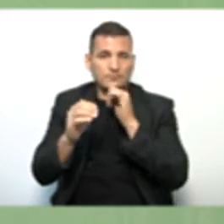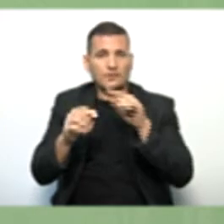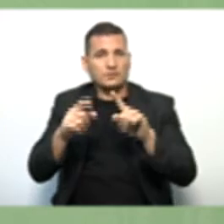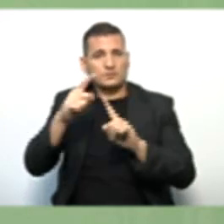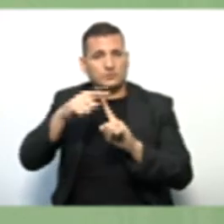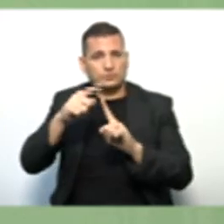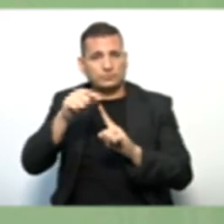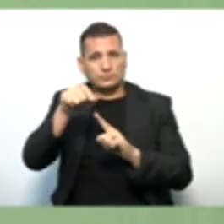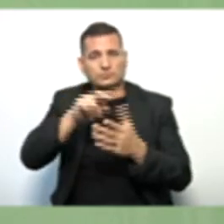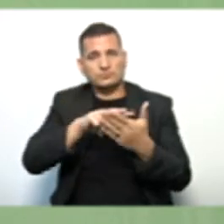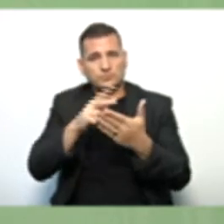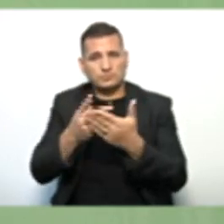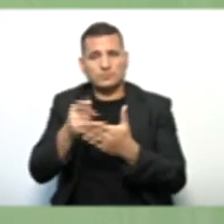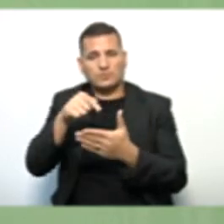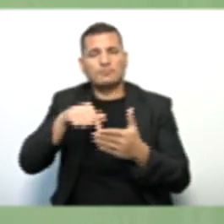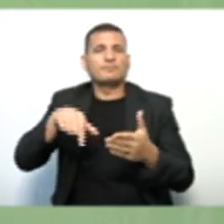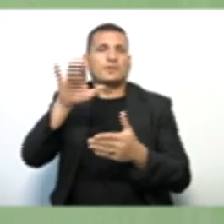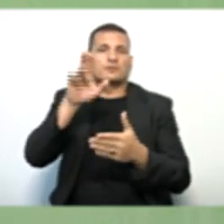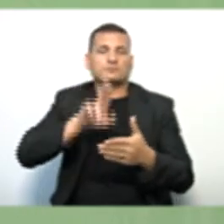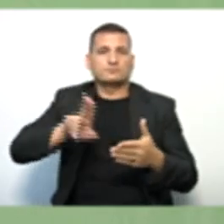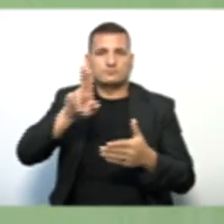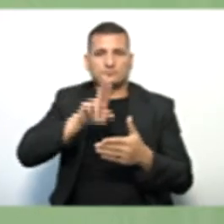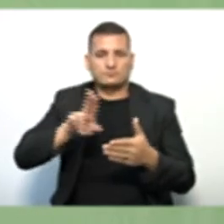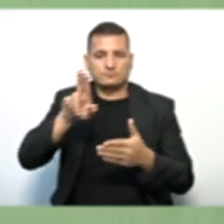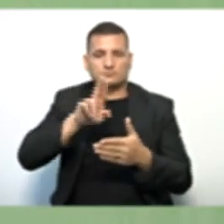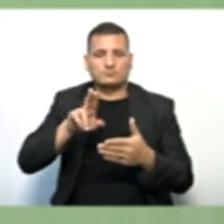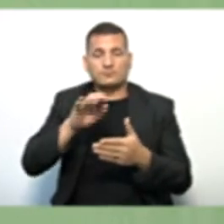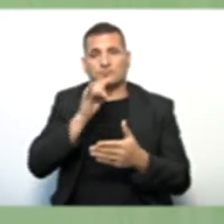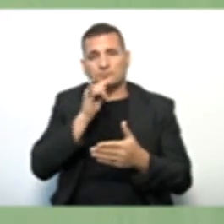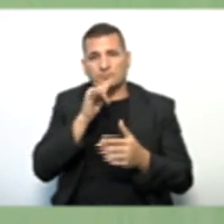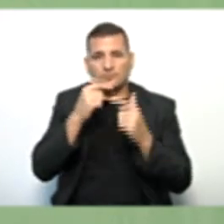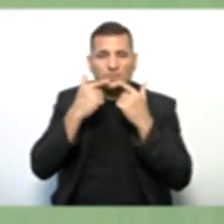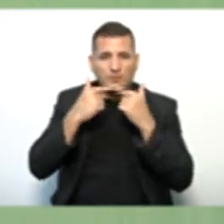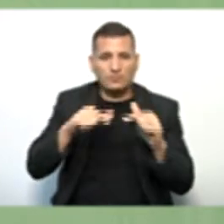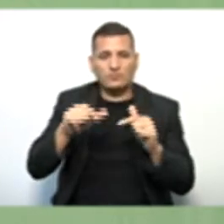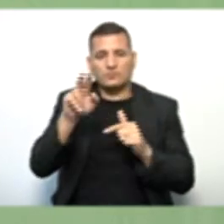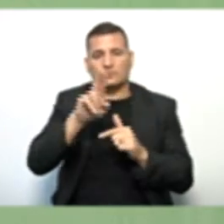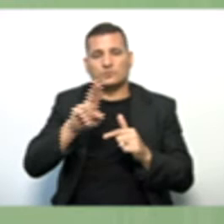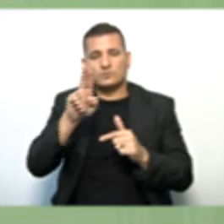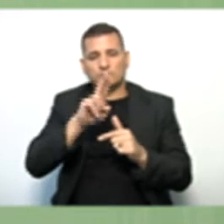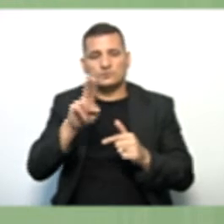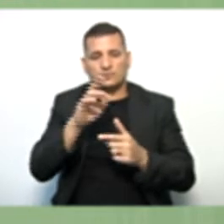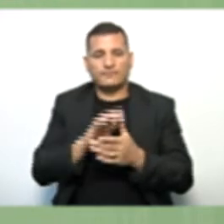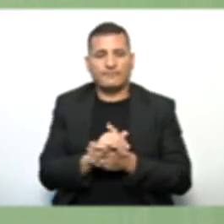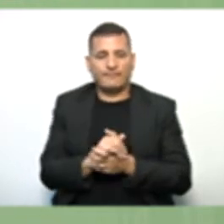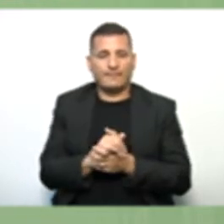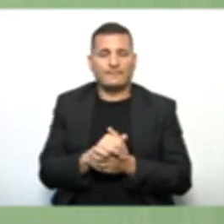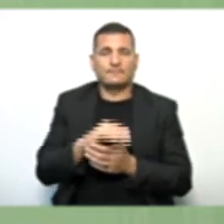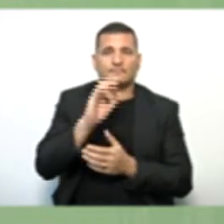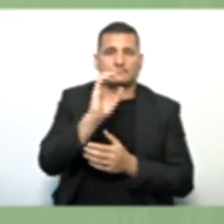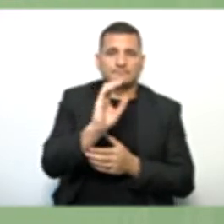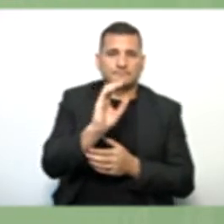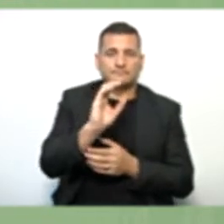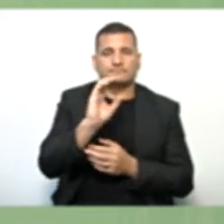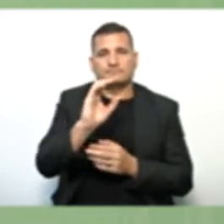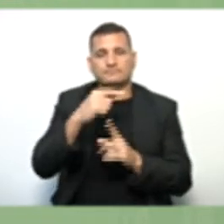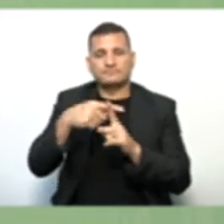de tradutor é um dos mais utilizados. Exemplos da linguagem que usa aqui os nossos compiladores é o C, o